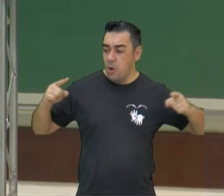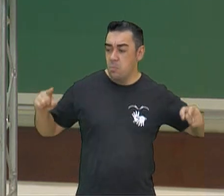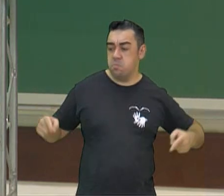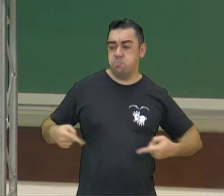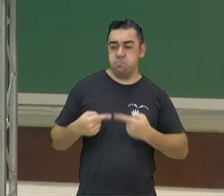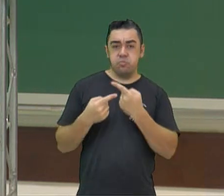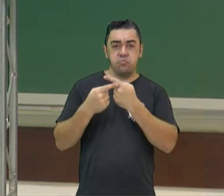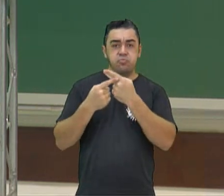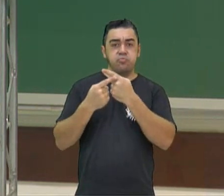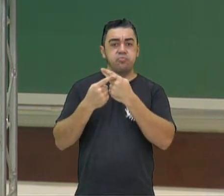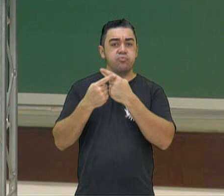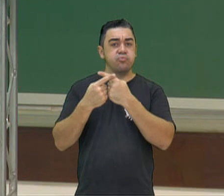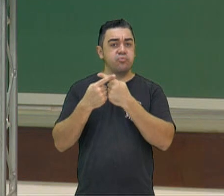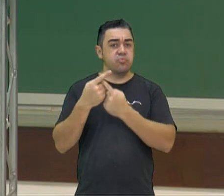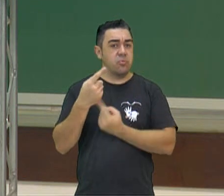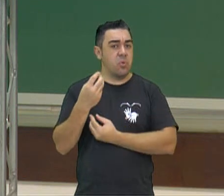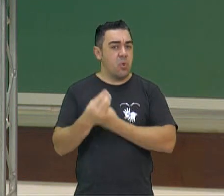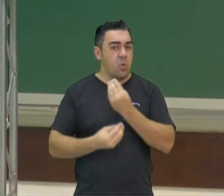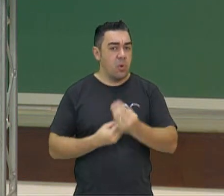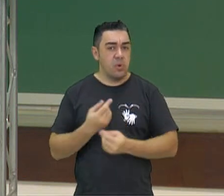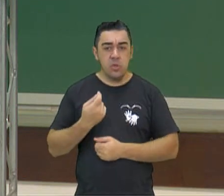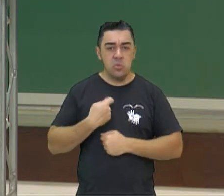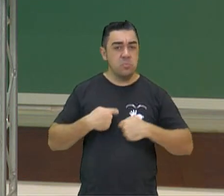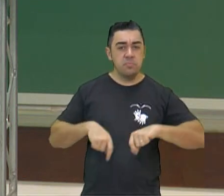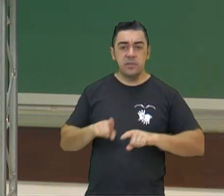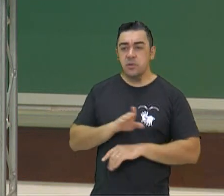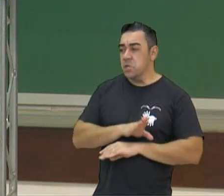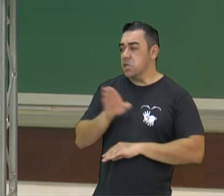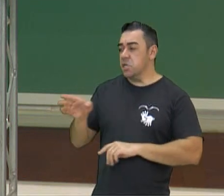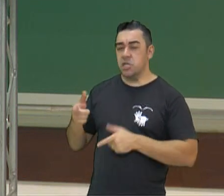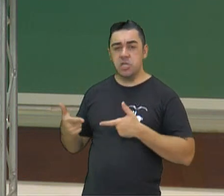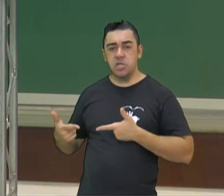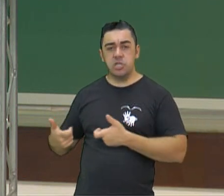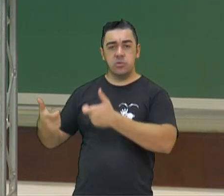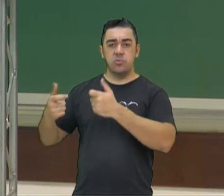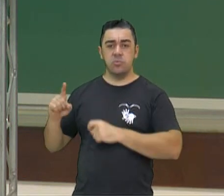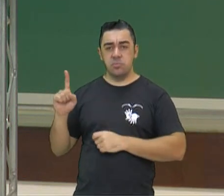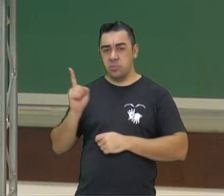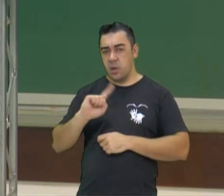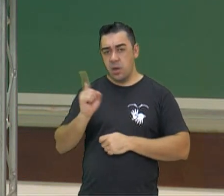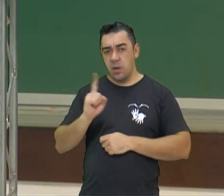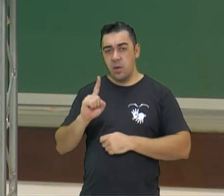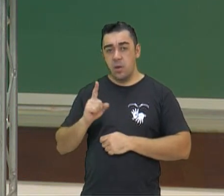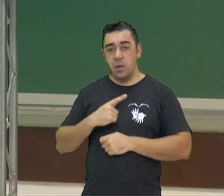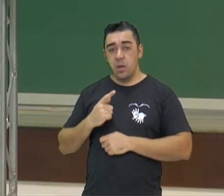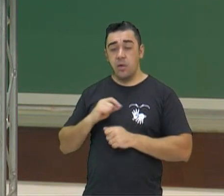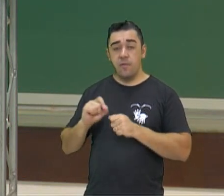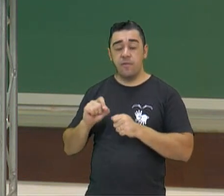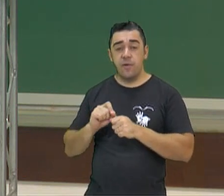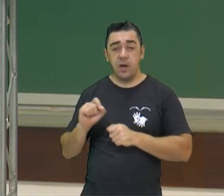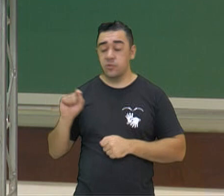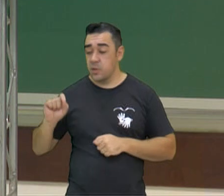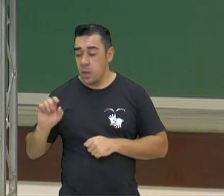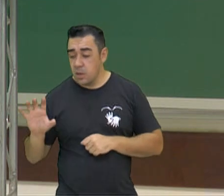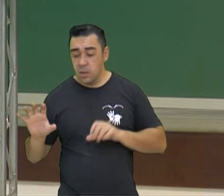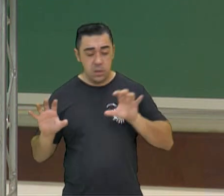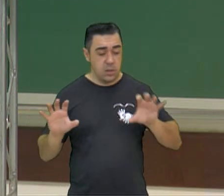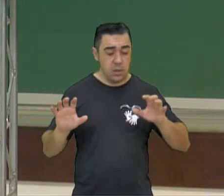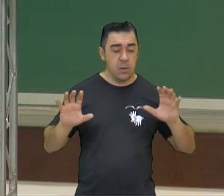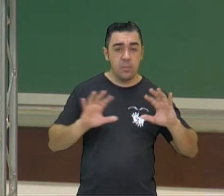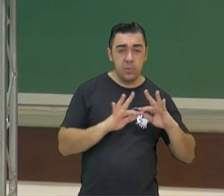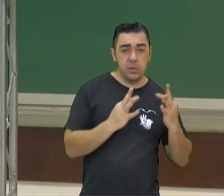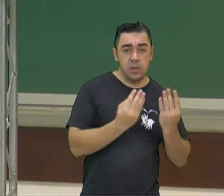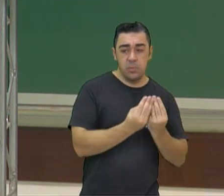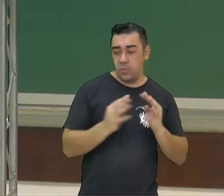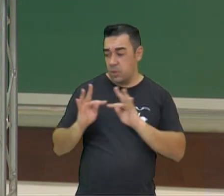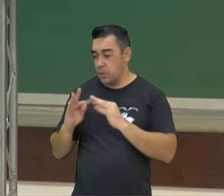quê? Porque eu não preciso ir lá dar tiro neles, deixe que eles se matem sozinhos, porque eu crio uma discórdia.